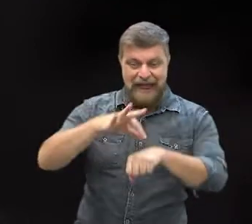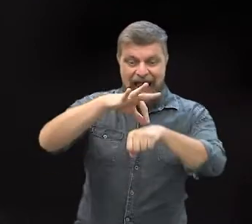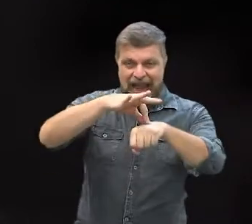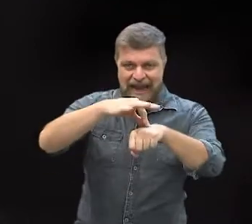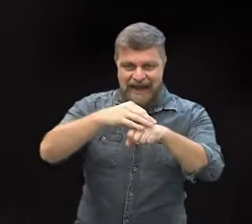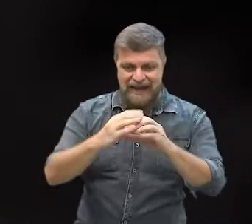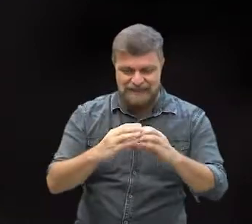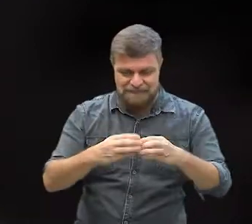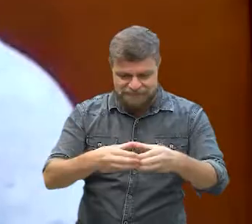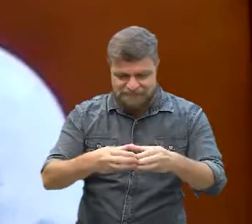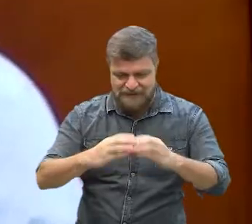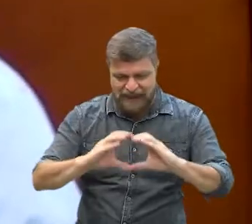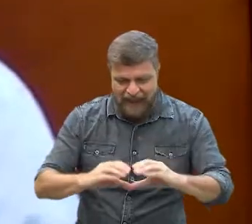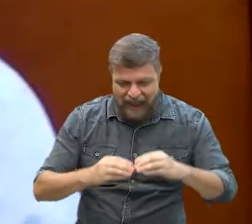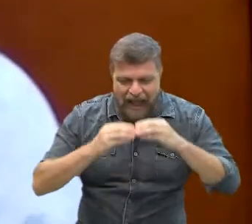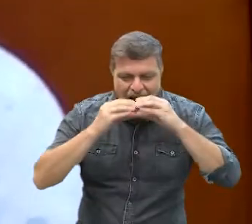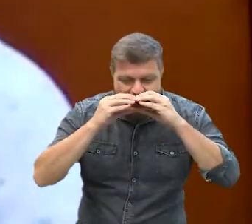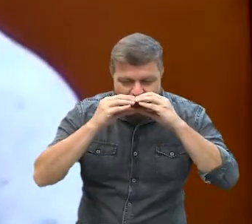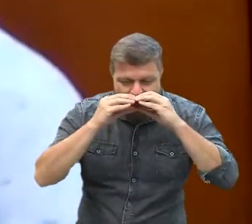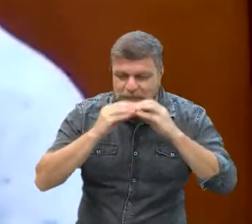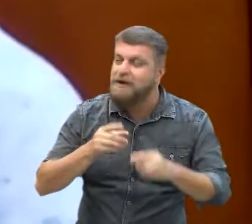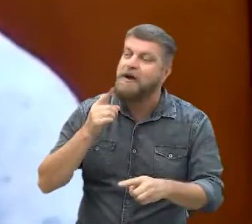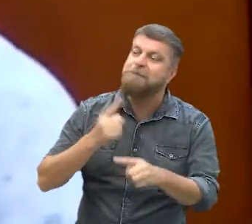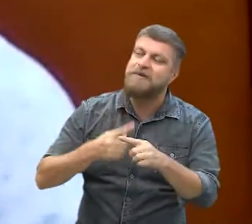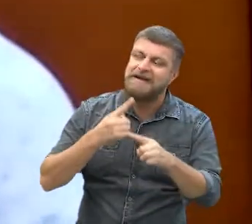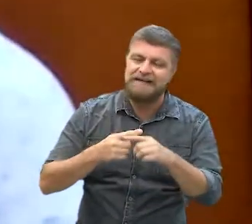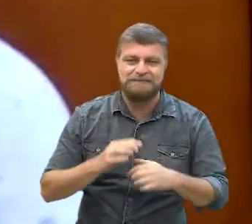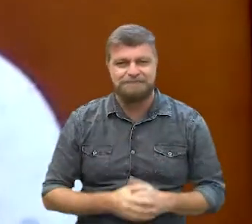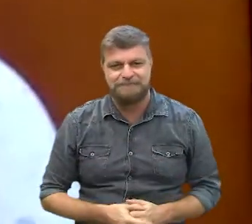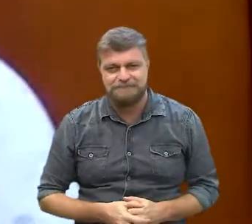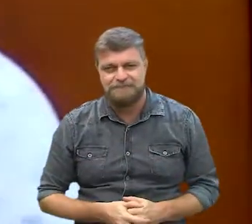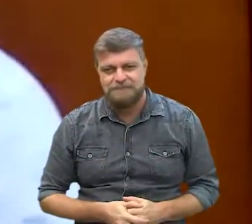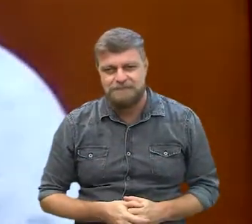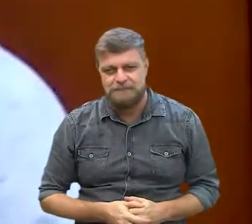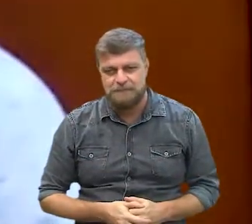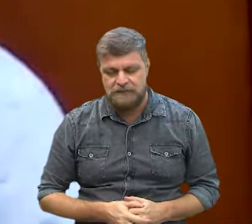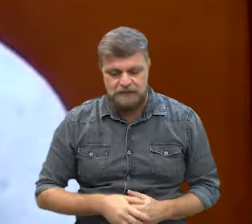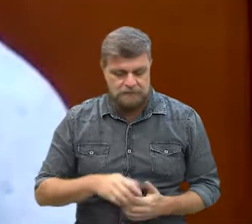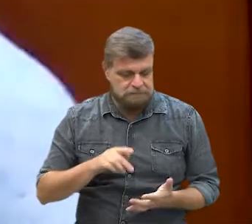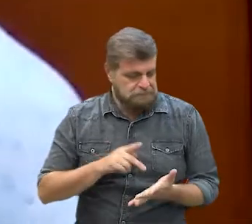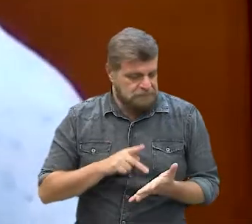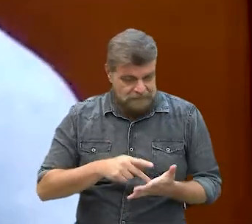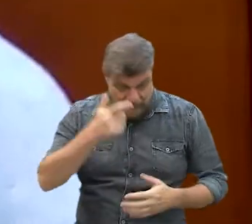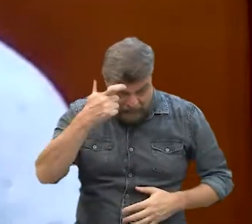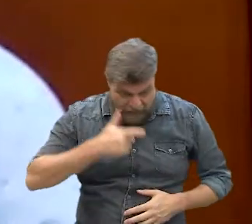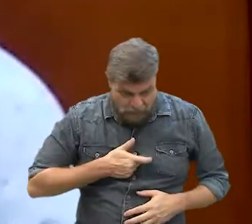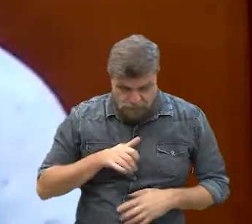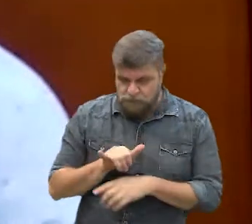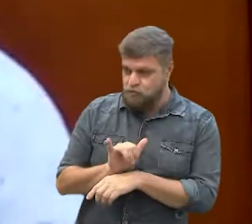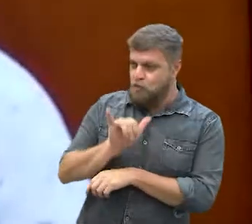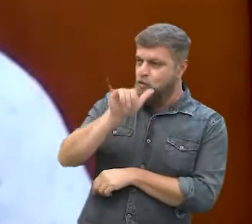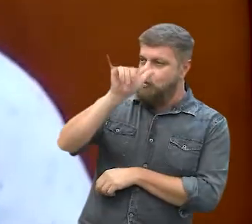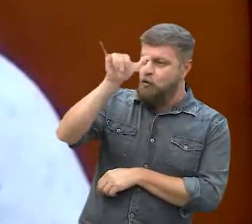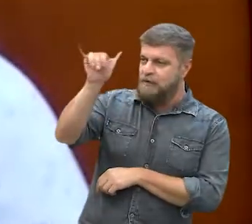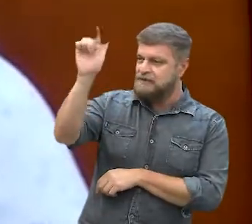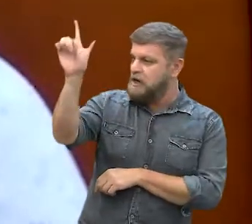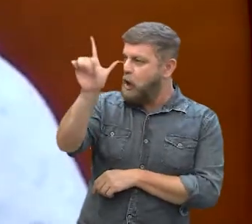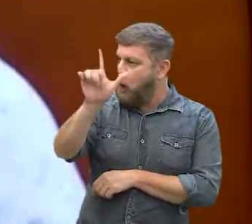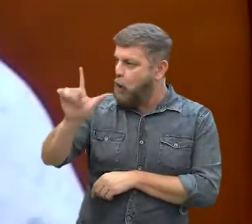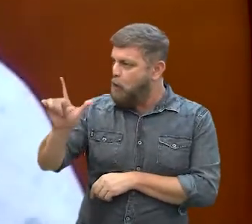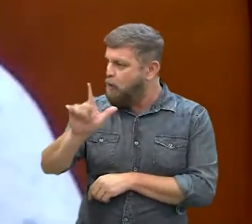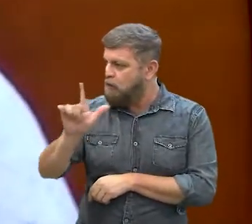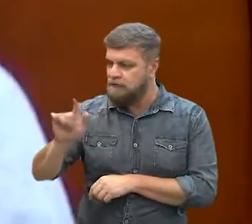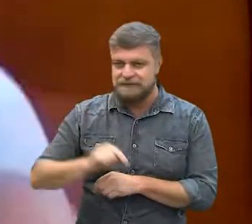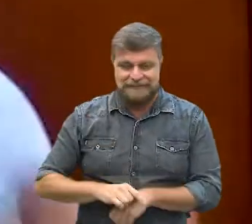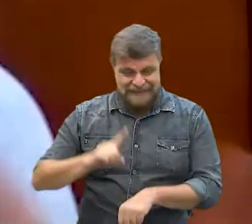hambúrguer. Por quê? Na verdade, eu não tinha, quando eu fui para Londres, eu não tinha a intenção de abrir uma hamburgueria.